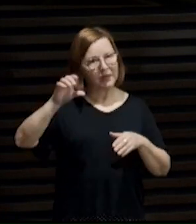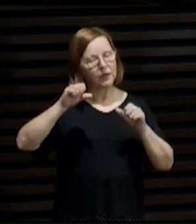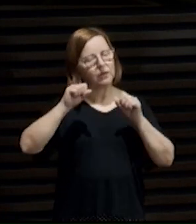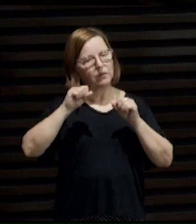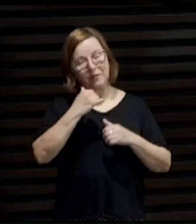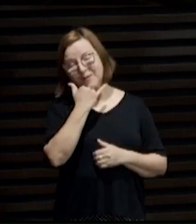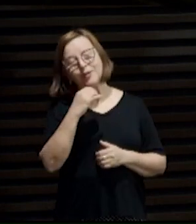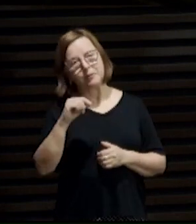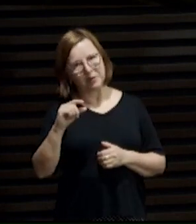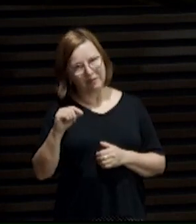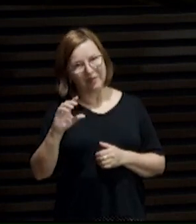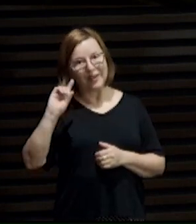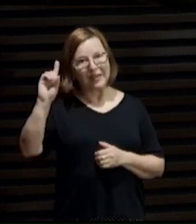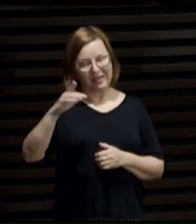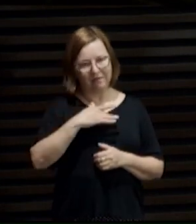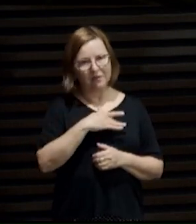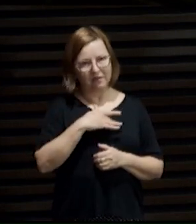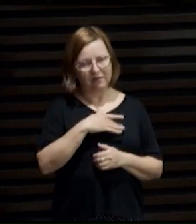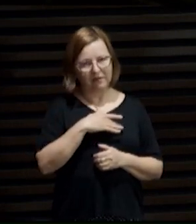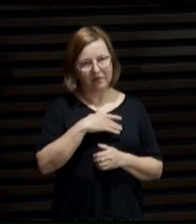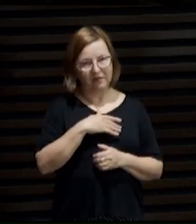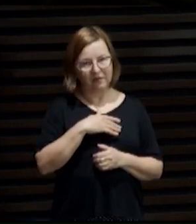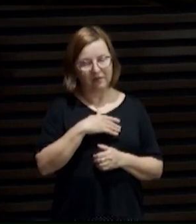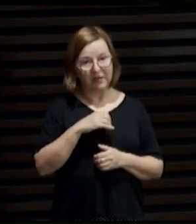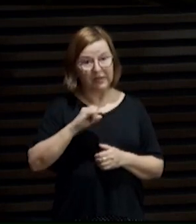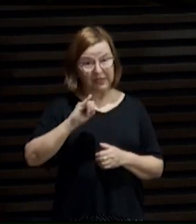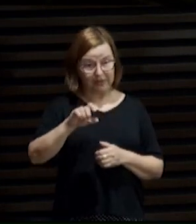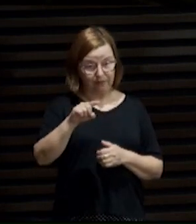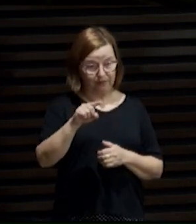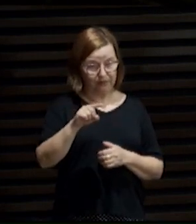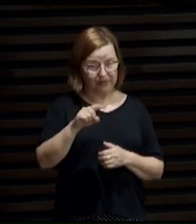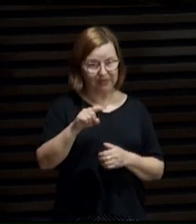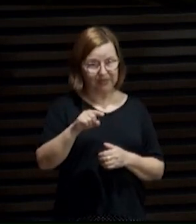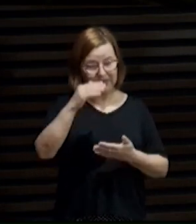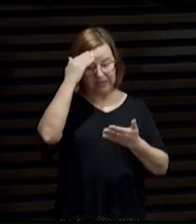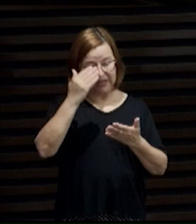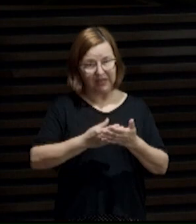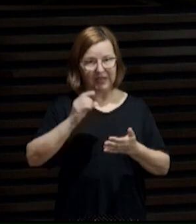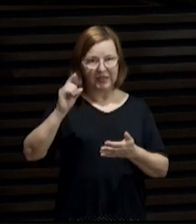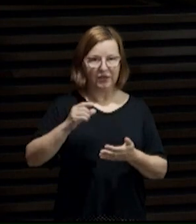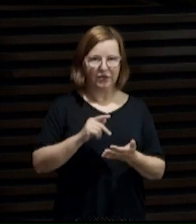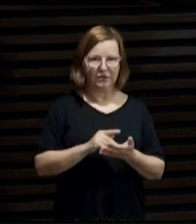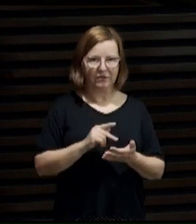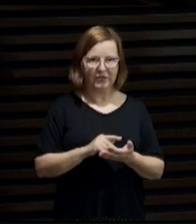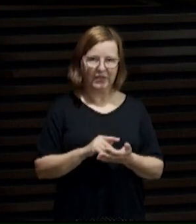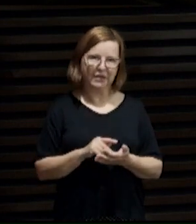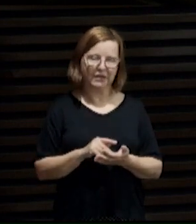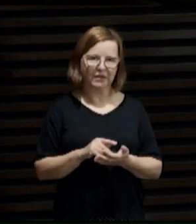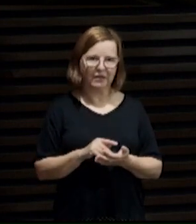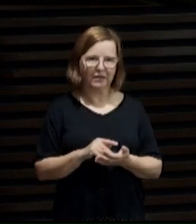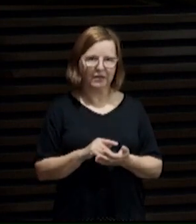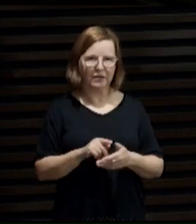Deus é misericordioso. E se você se arrependeu de verdade, Ele te perdoa. Mas não espere ter